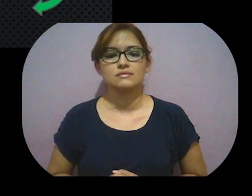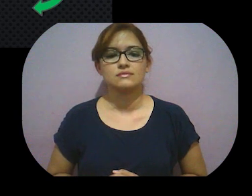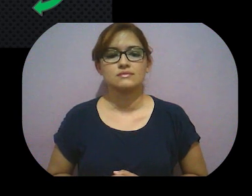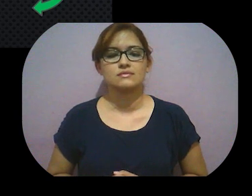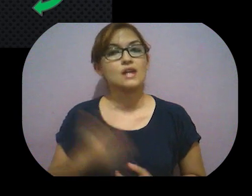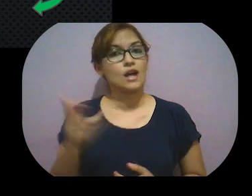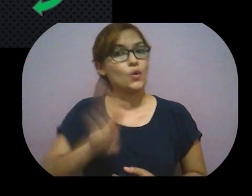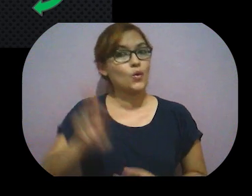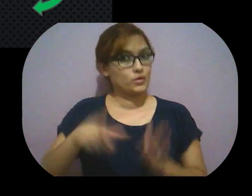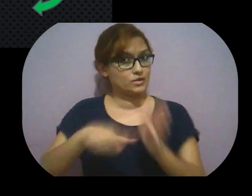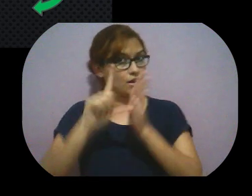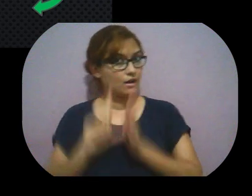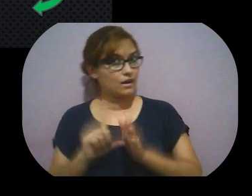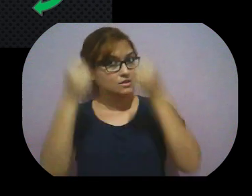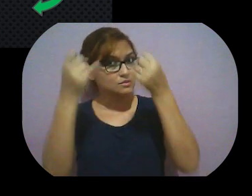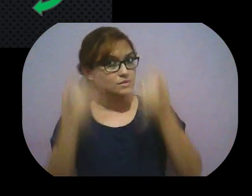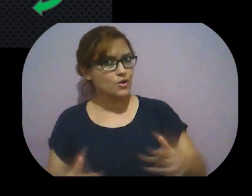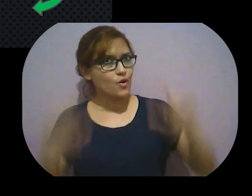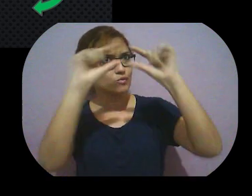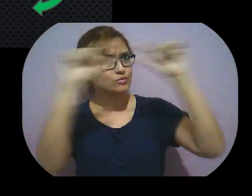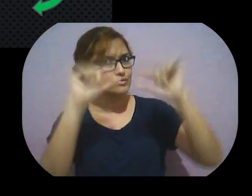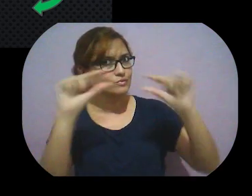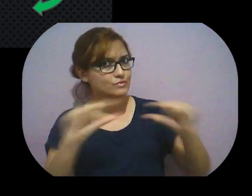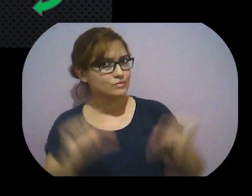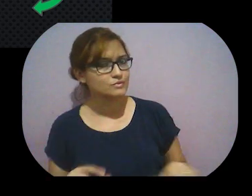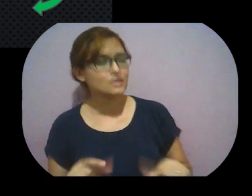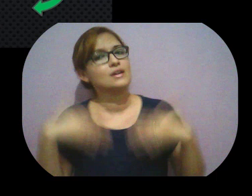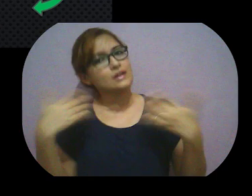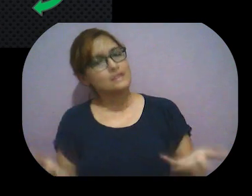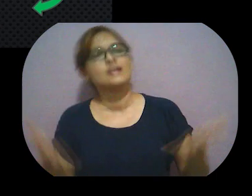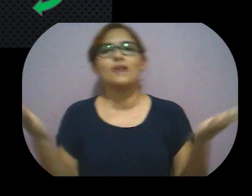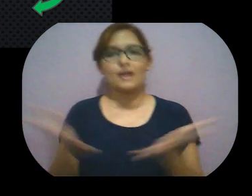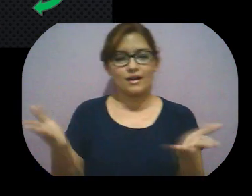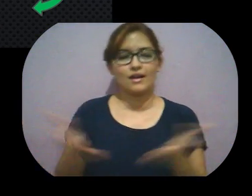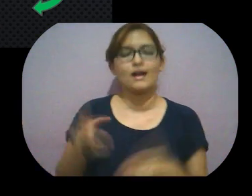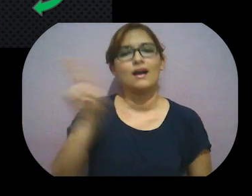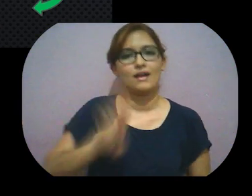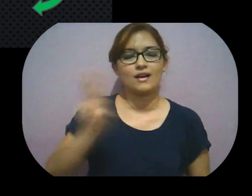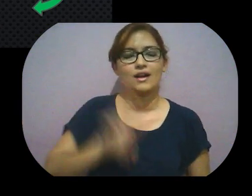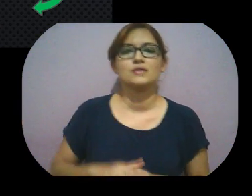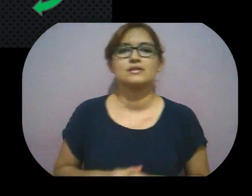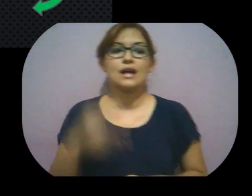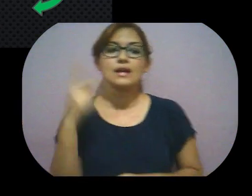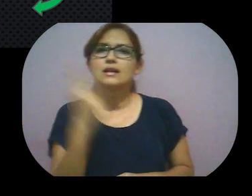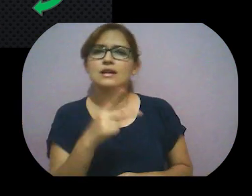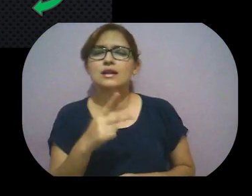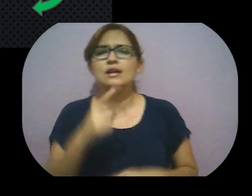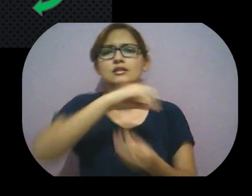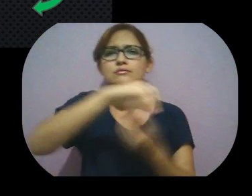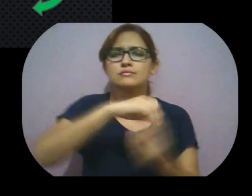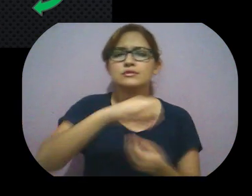50 ml. A gente vai usar aquelas ferramentas, né, as unidades, as principais unidades de concentração e a